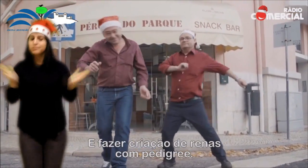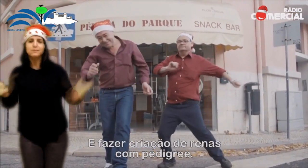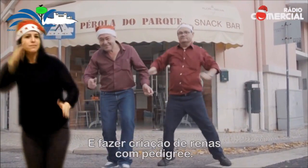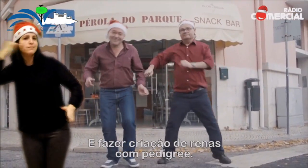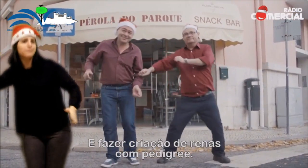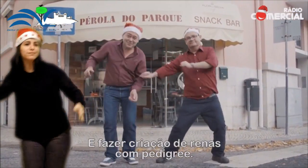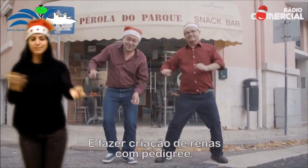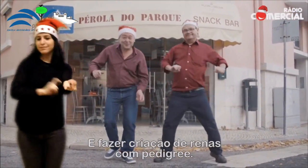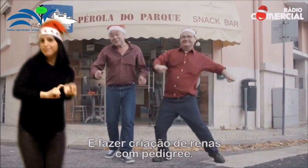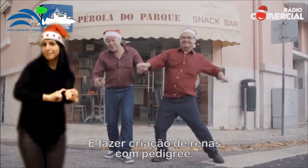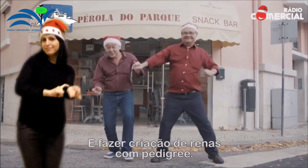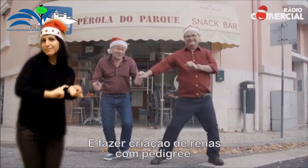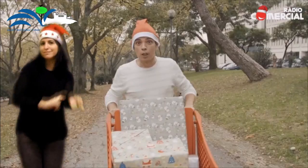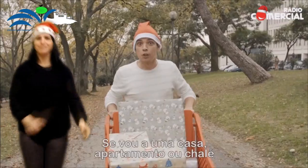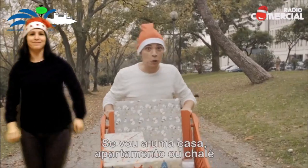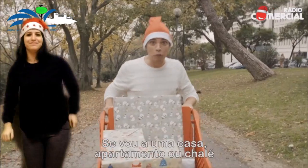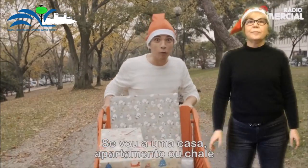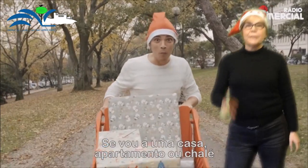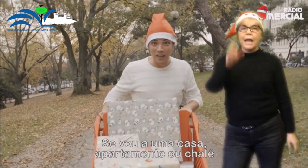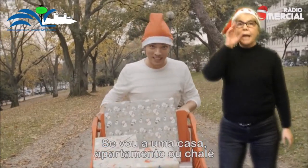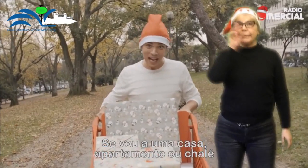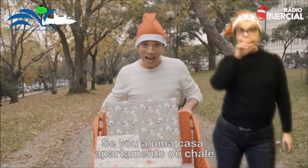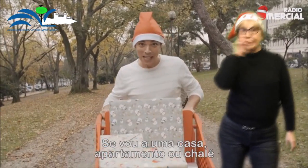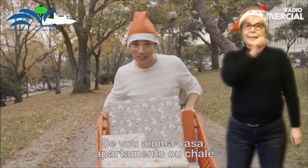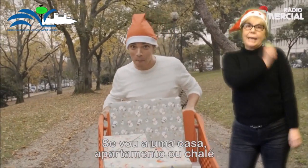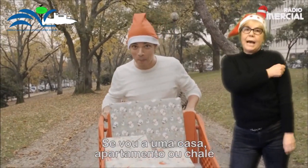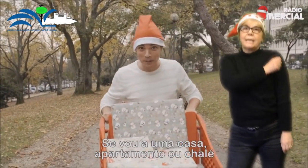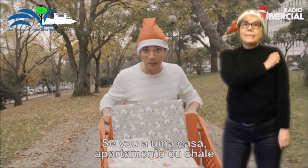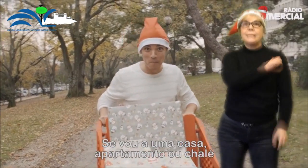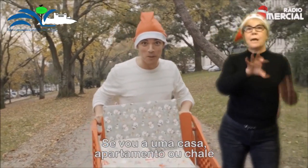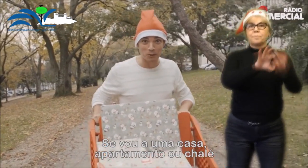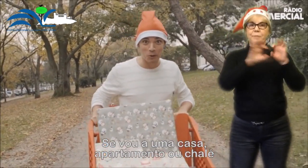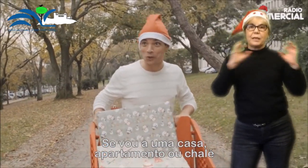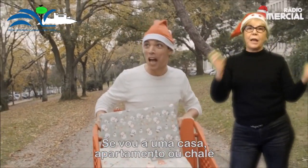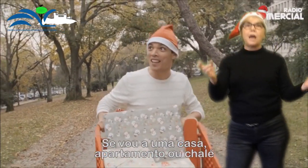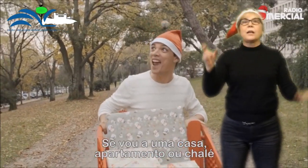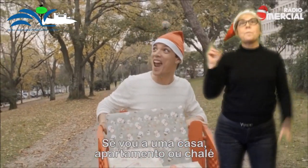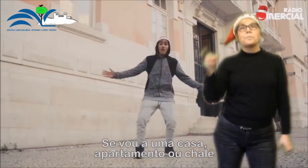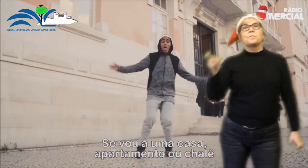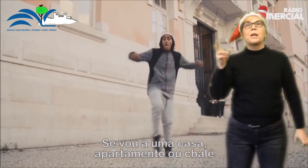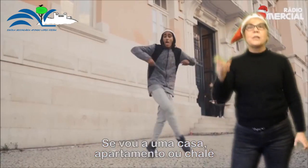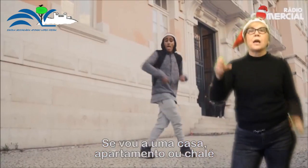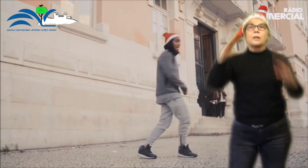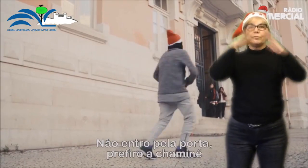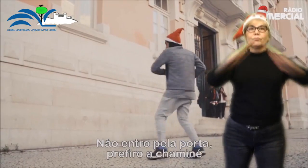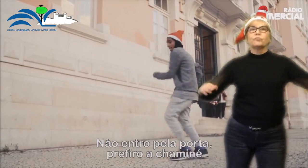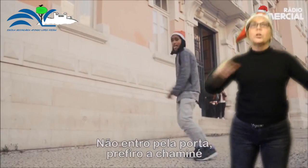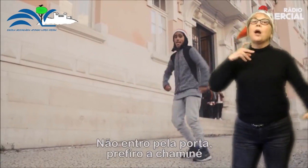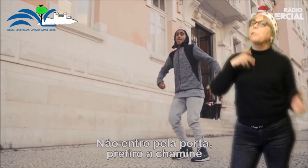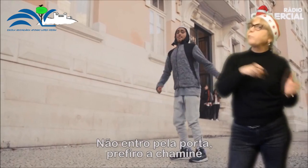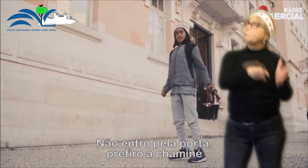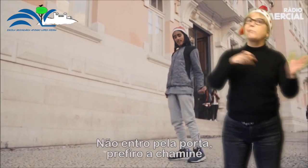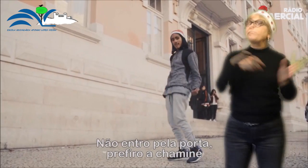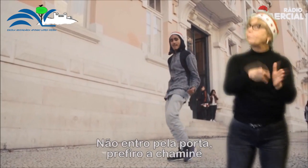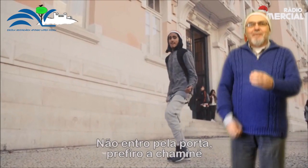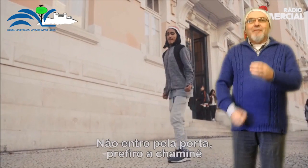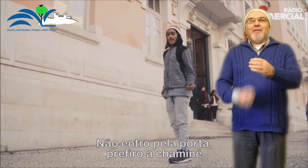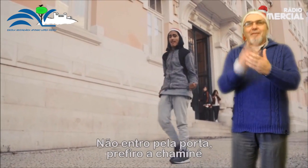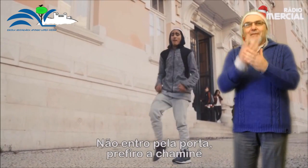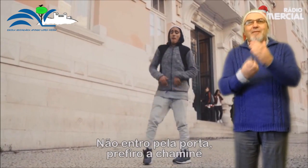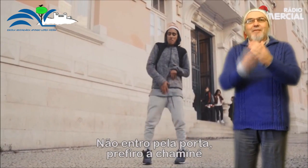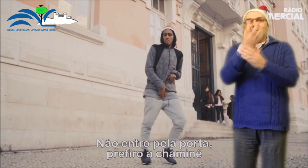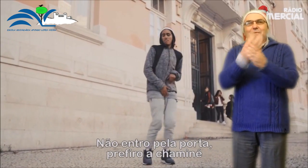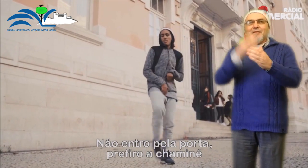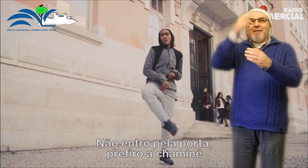de renas com pedigree. Se vou uma casa, apartamento ou chalé, não entro pela